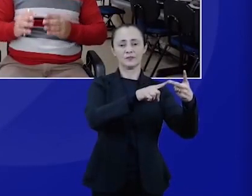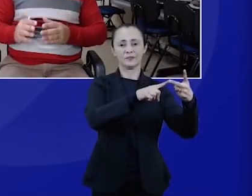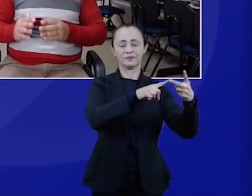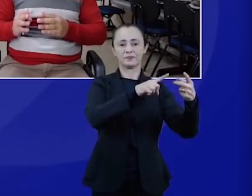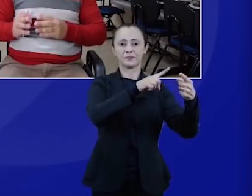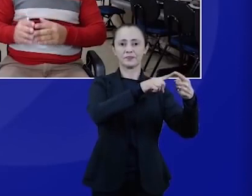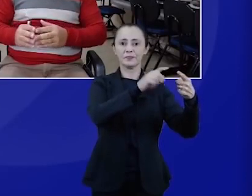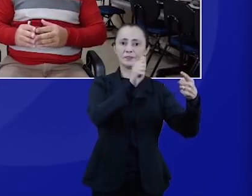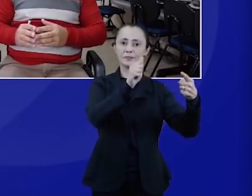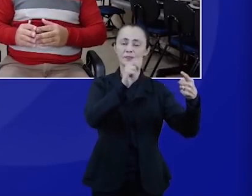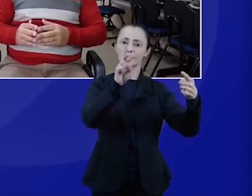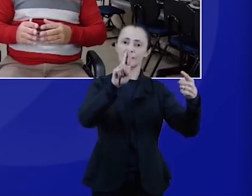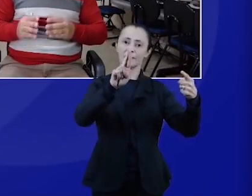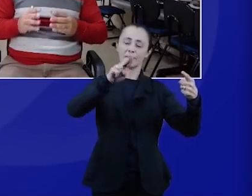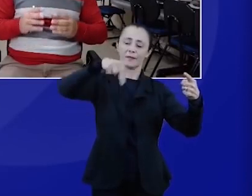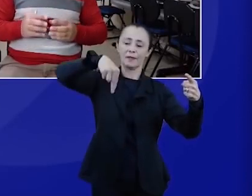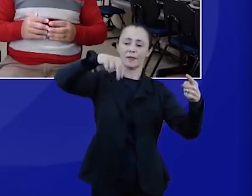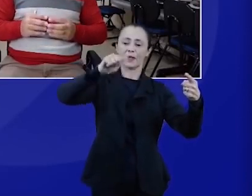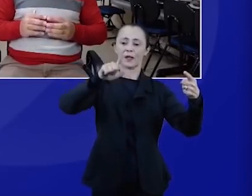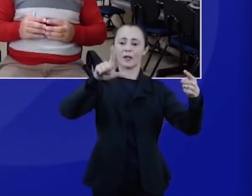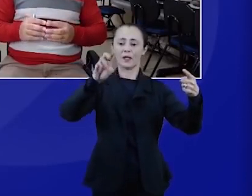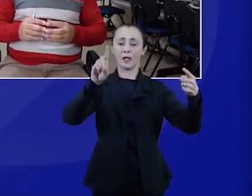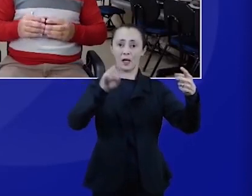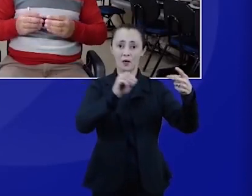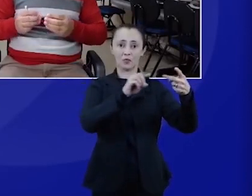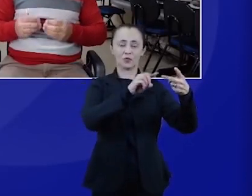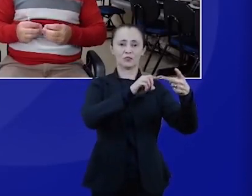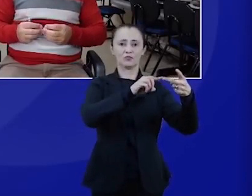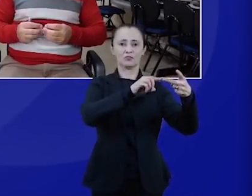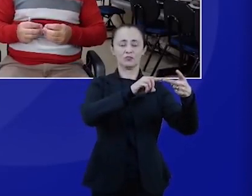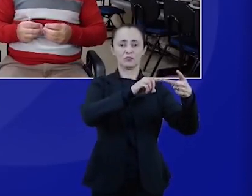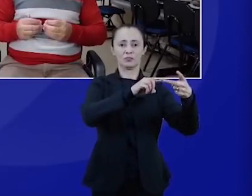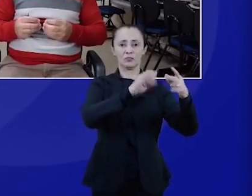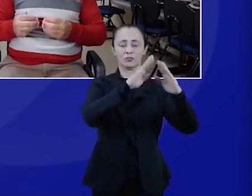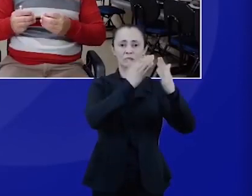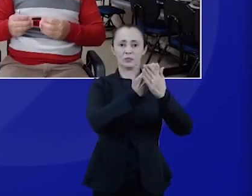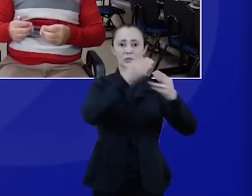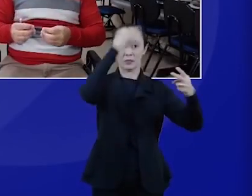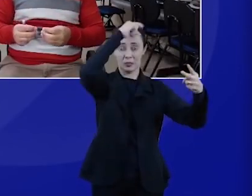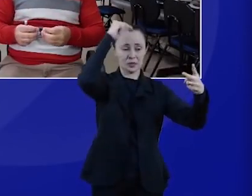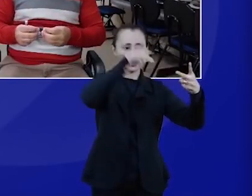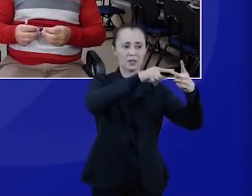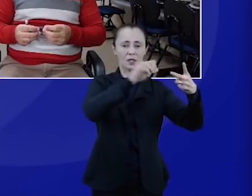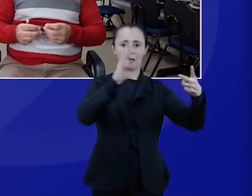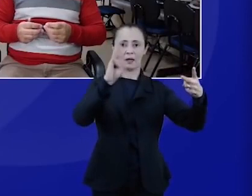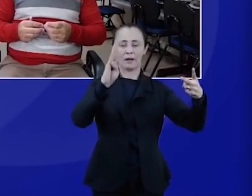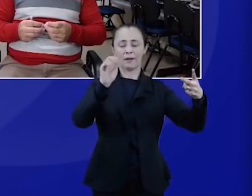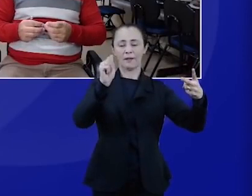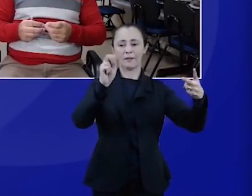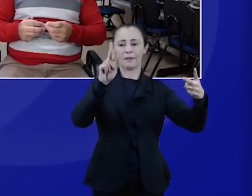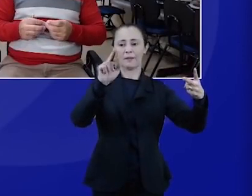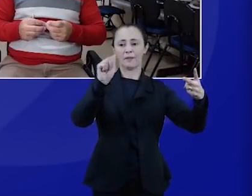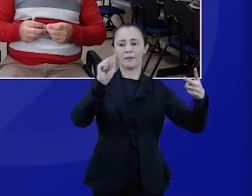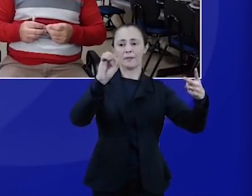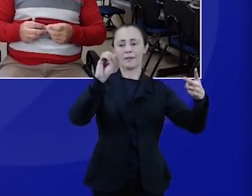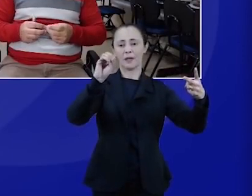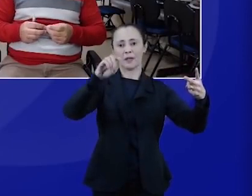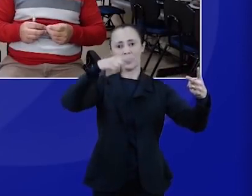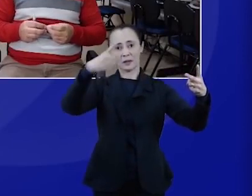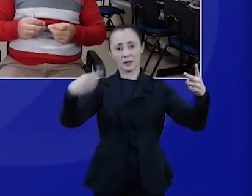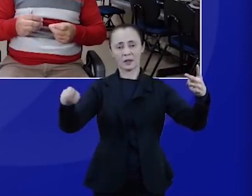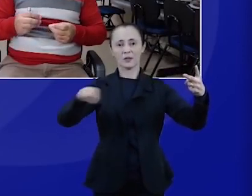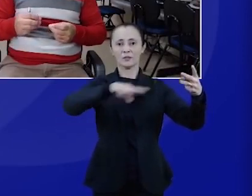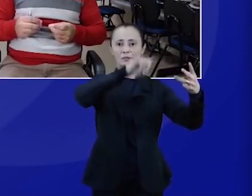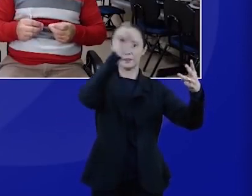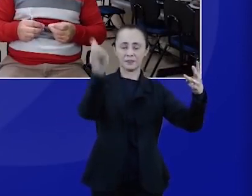Arnaldo Estevão de Figueiredo, Escola Municipal Agrícola Barão do Rio Branco, Escola